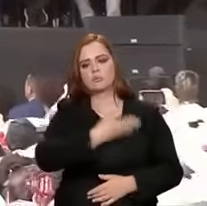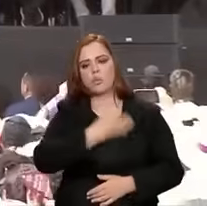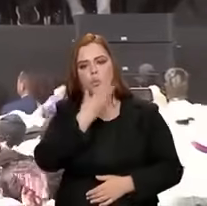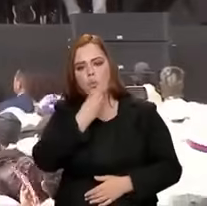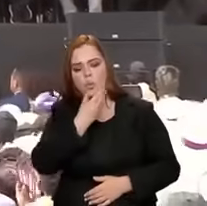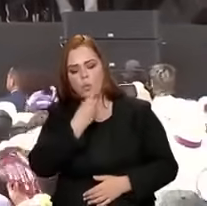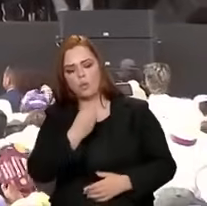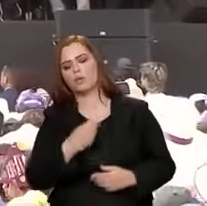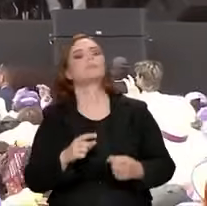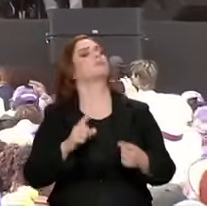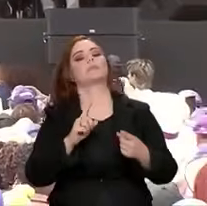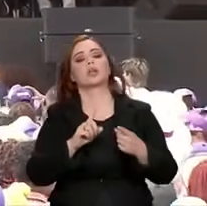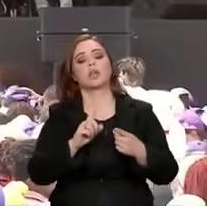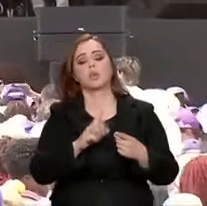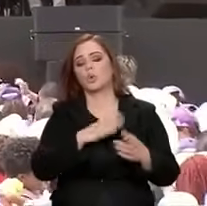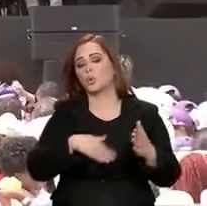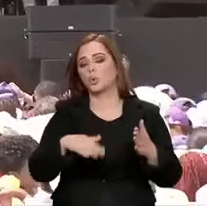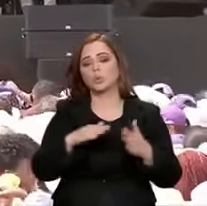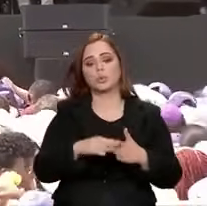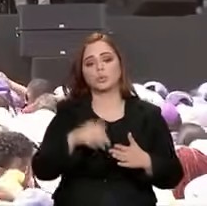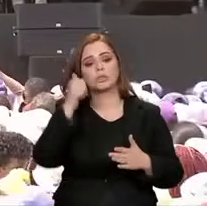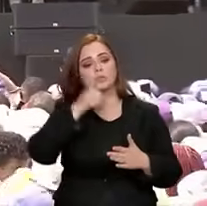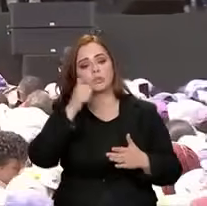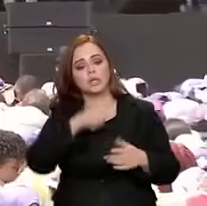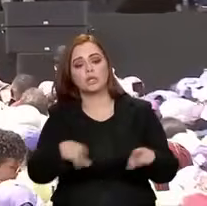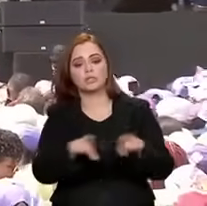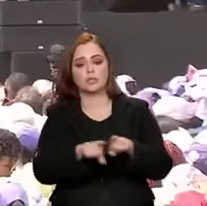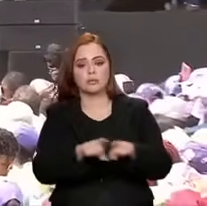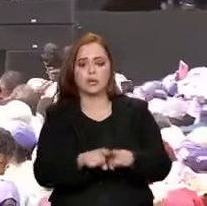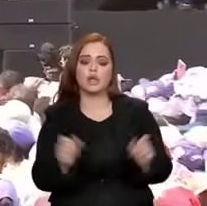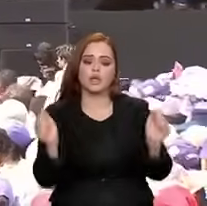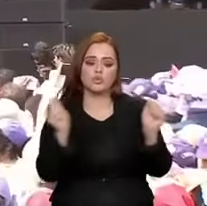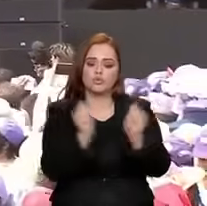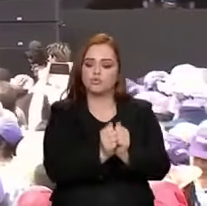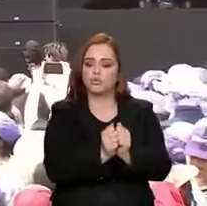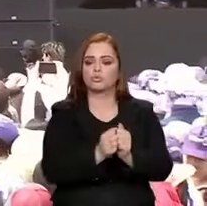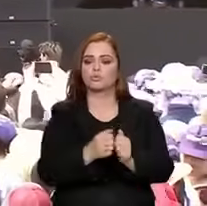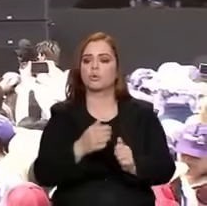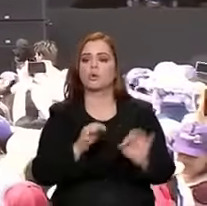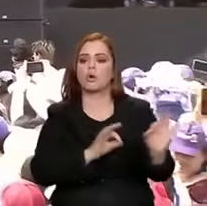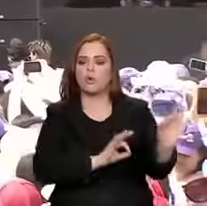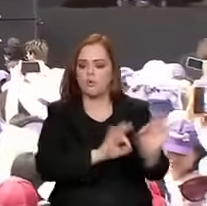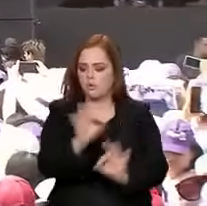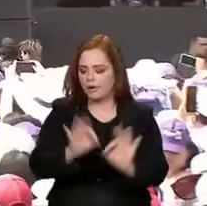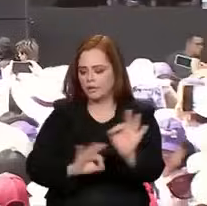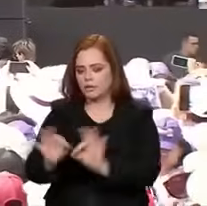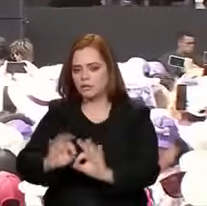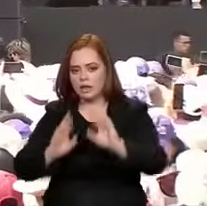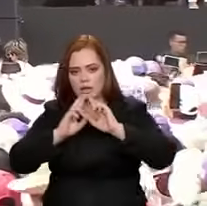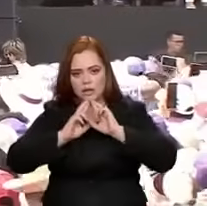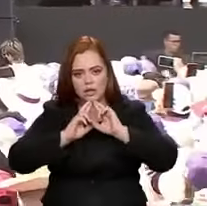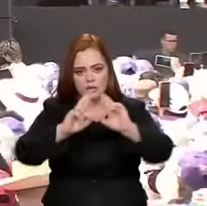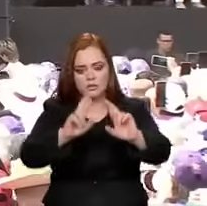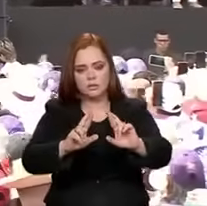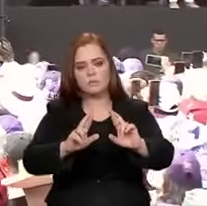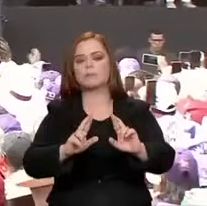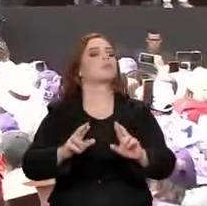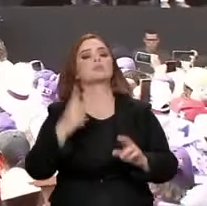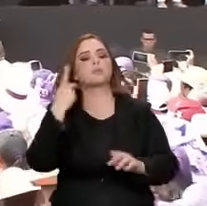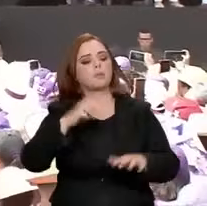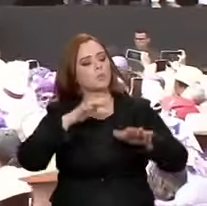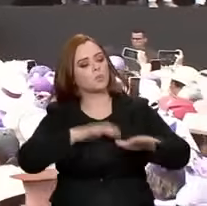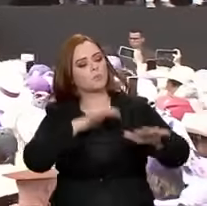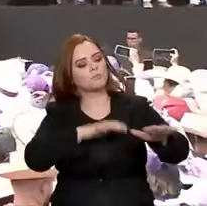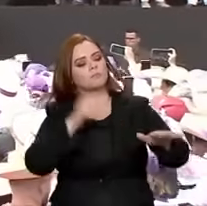desse companheiro dessa companheira que comigo organizou a resposta pauta das Margaridas